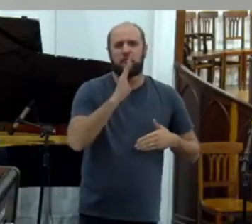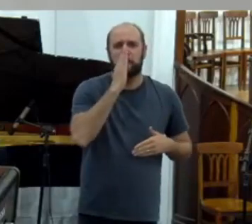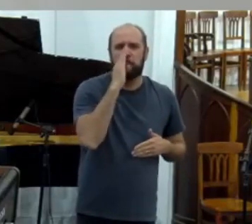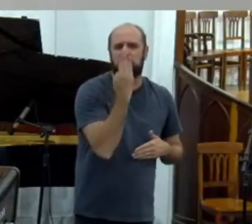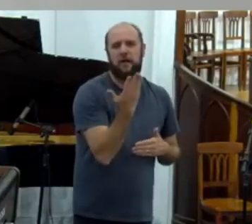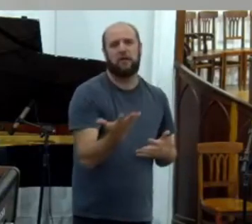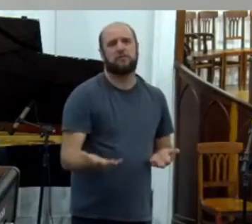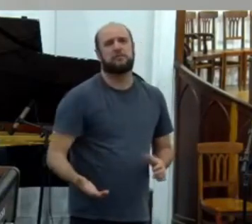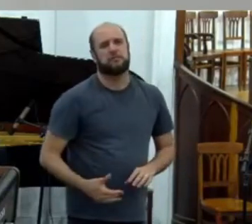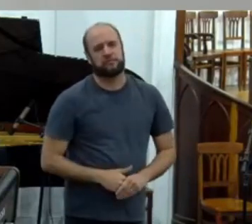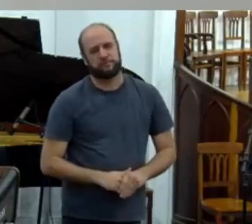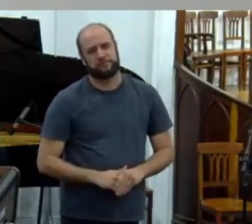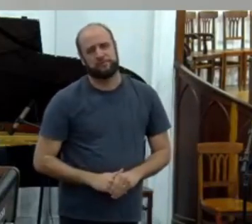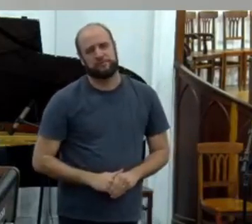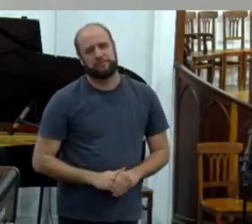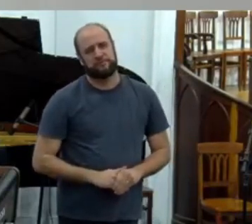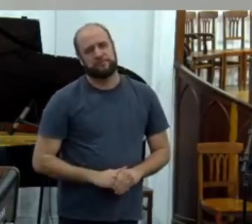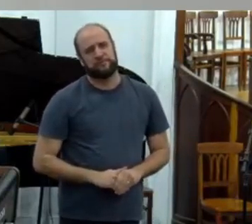falsas.